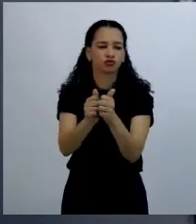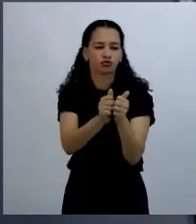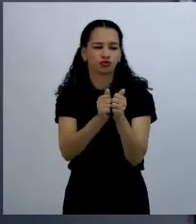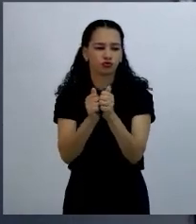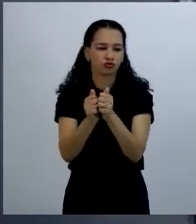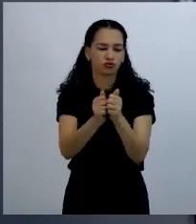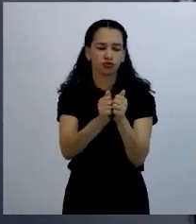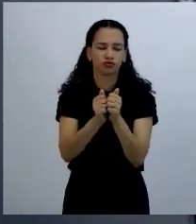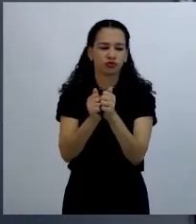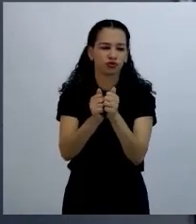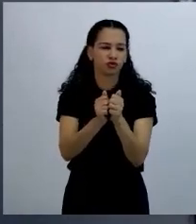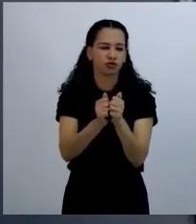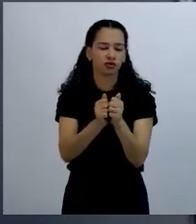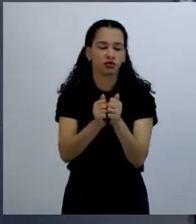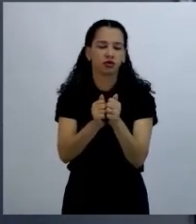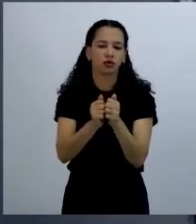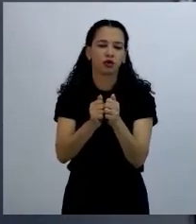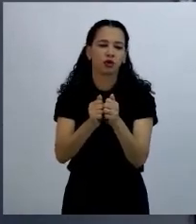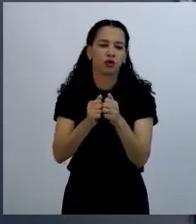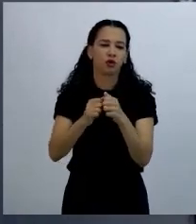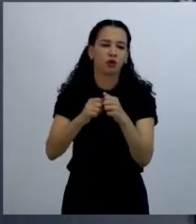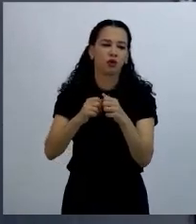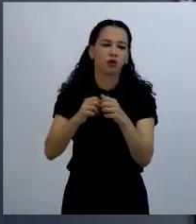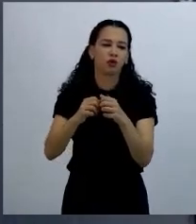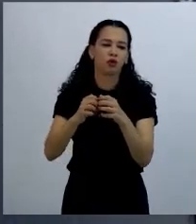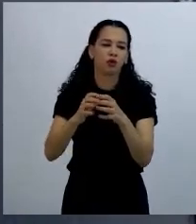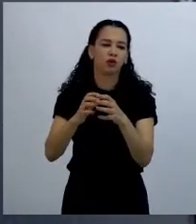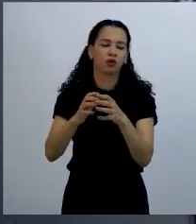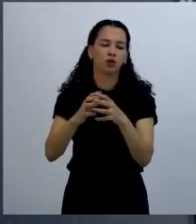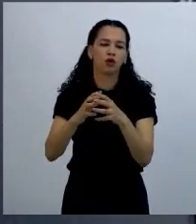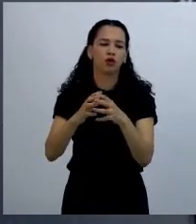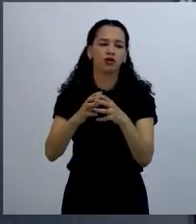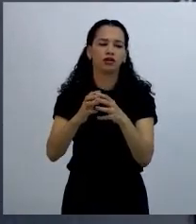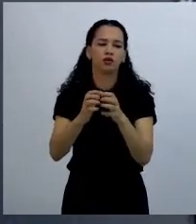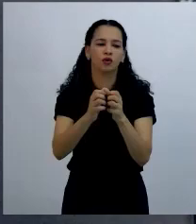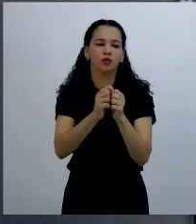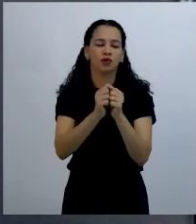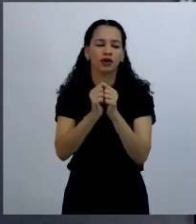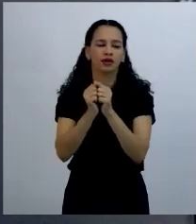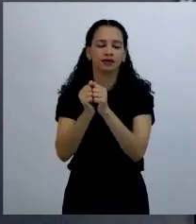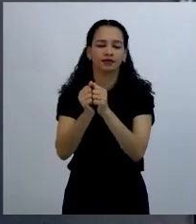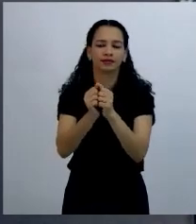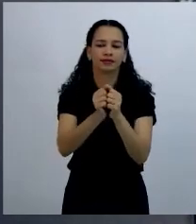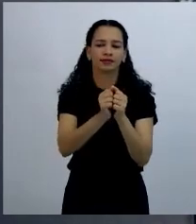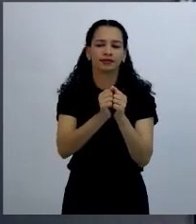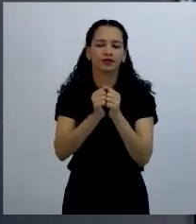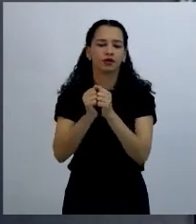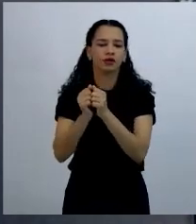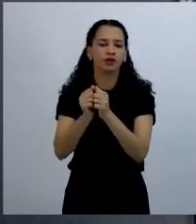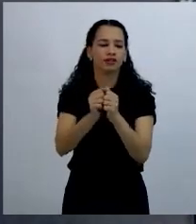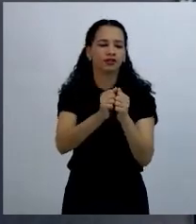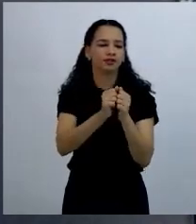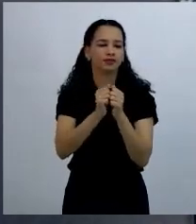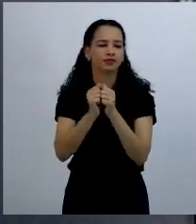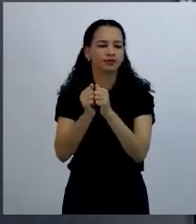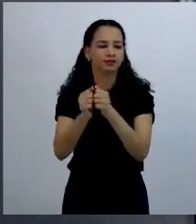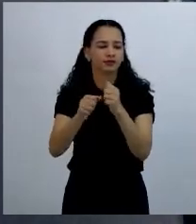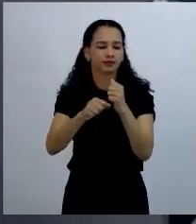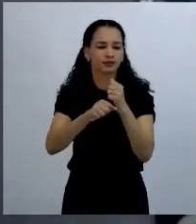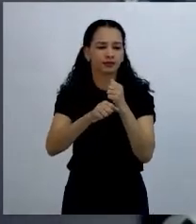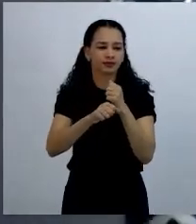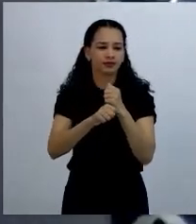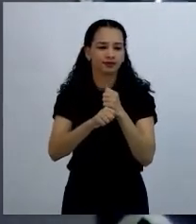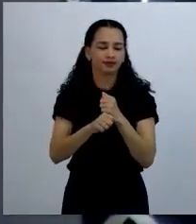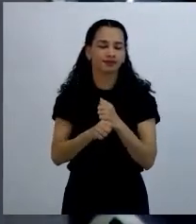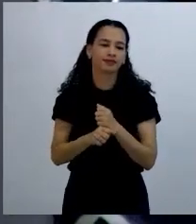dobrar sabe tecer fazer trança é uma arte e eu não sei quantos Aqui foram pais ou são